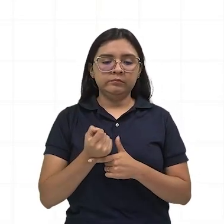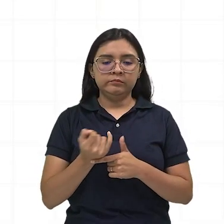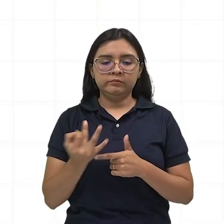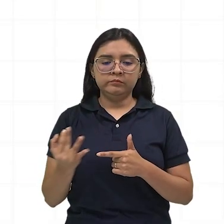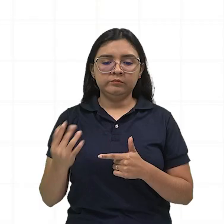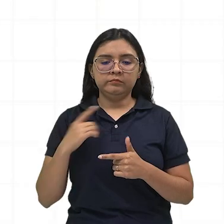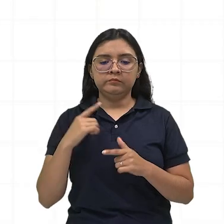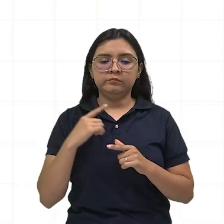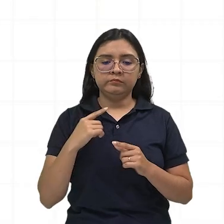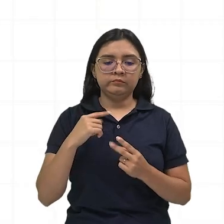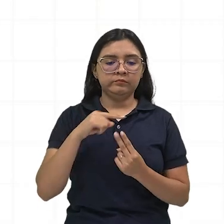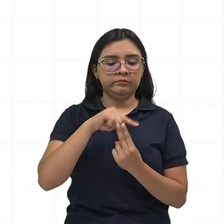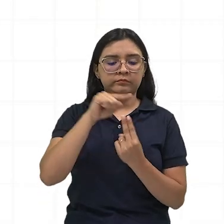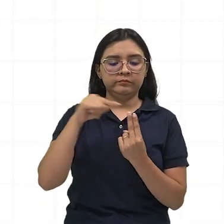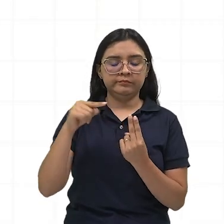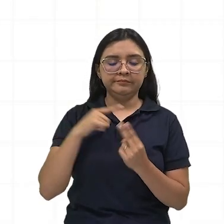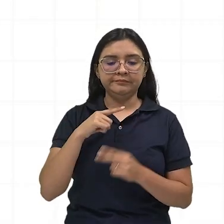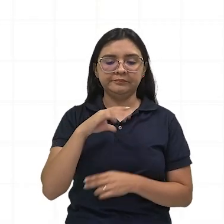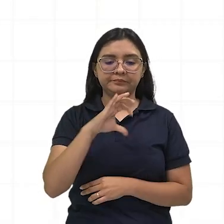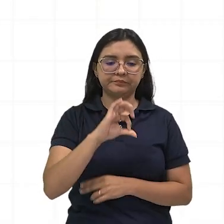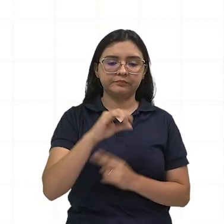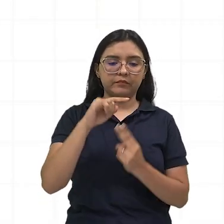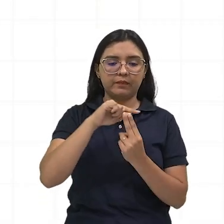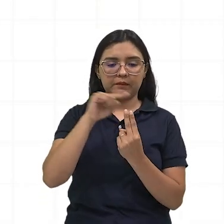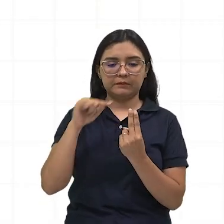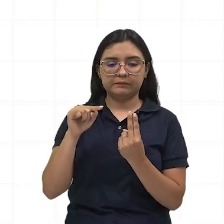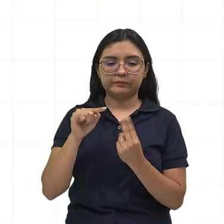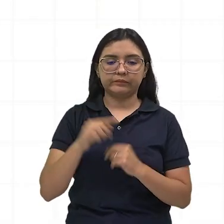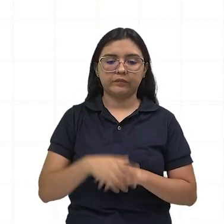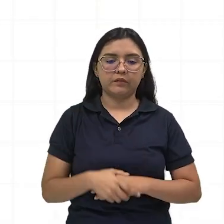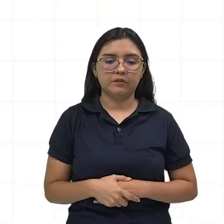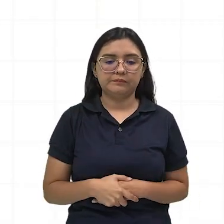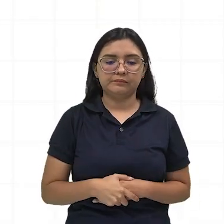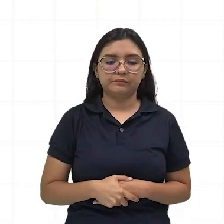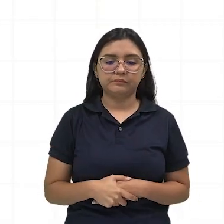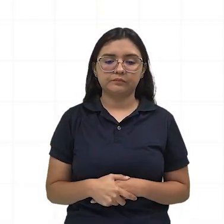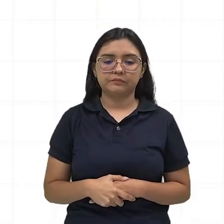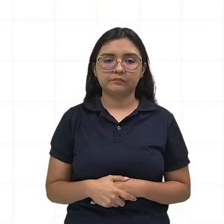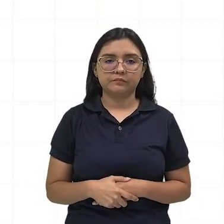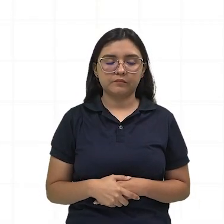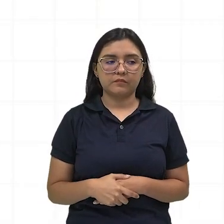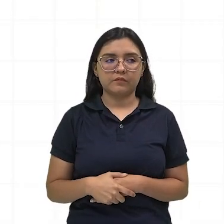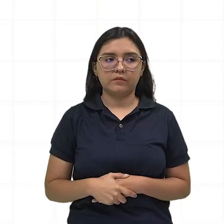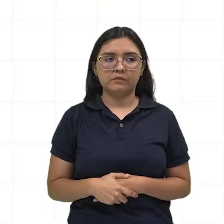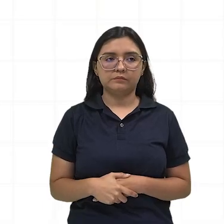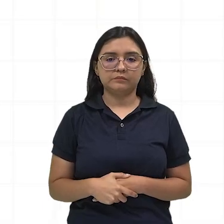não mexer, então vai dar 9π, beleza? 9π o quê?